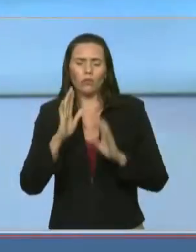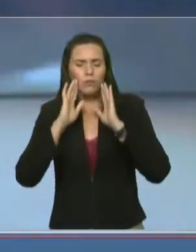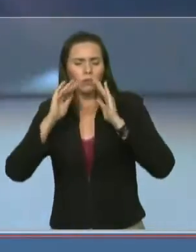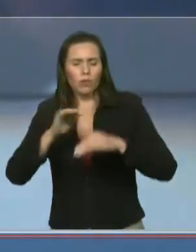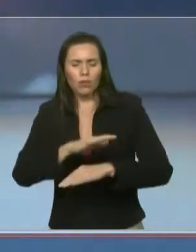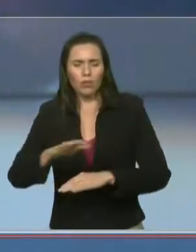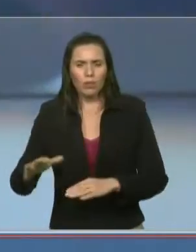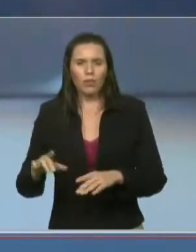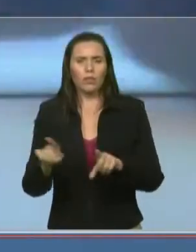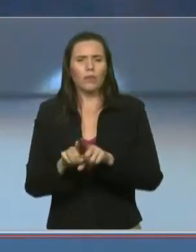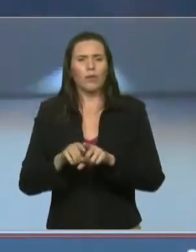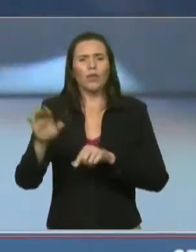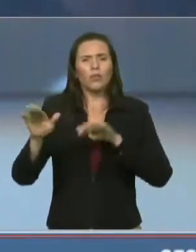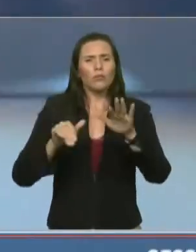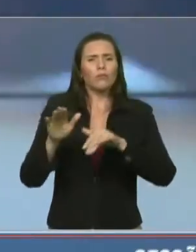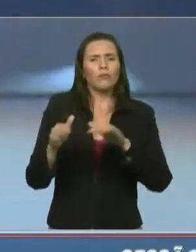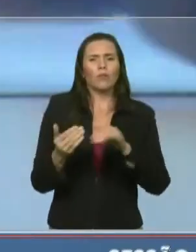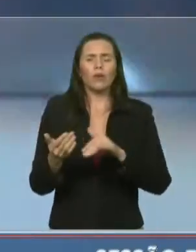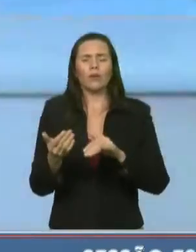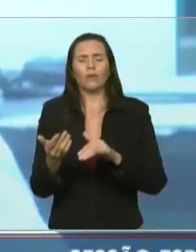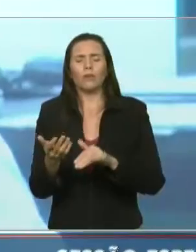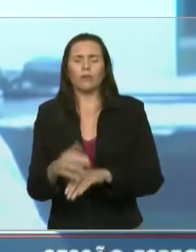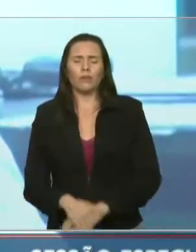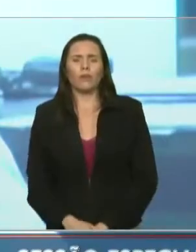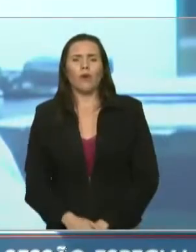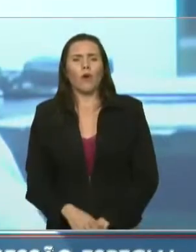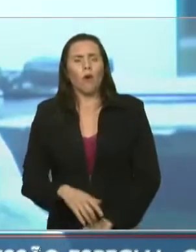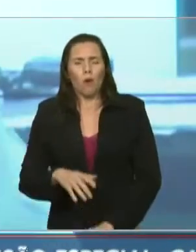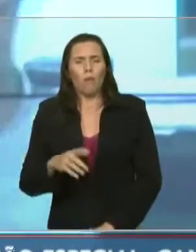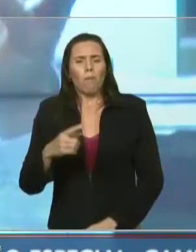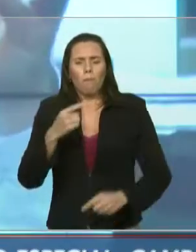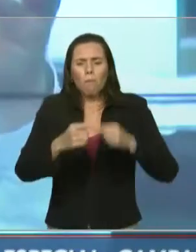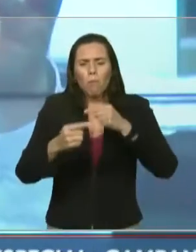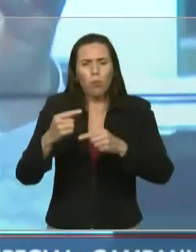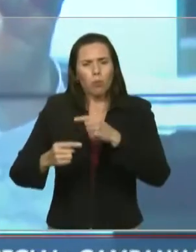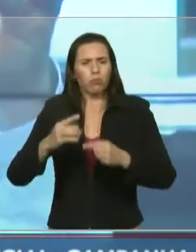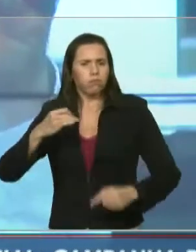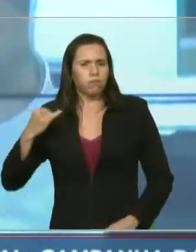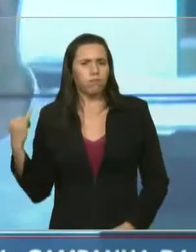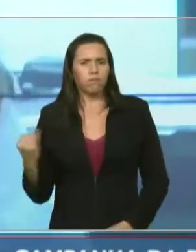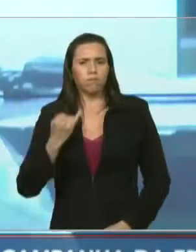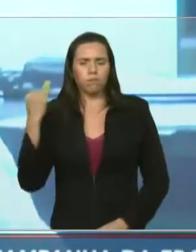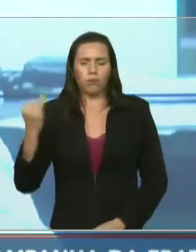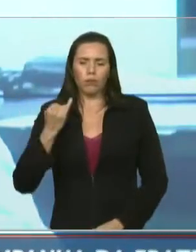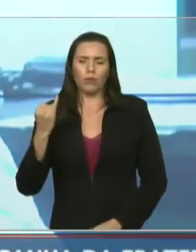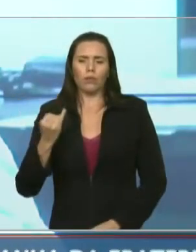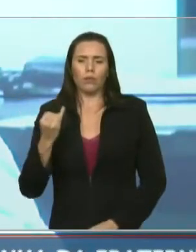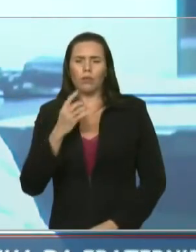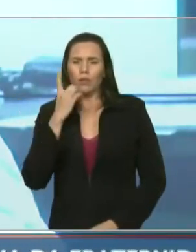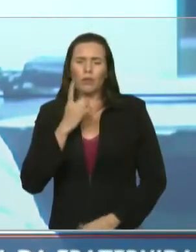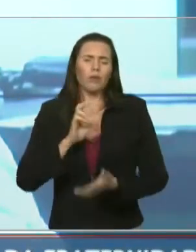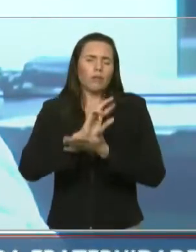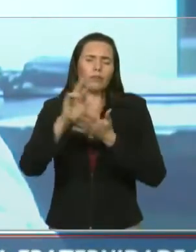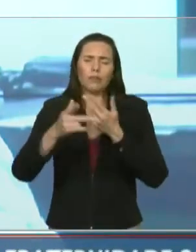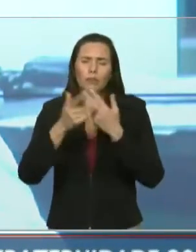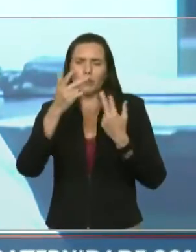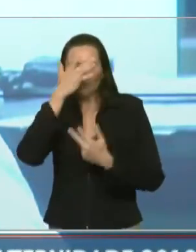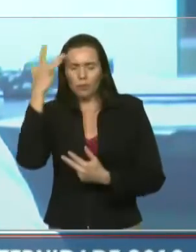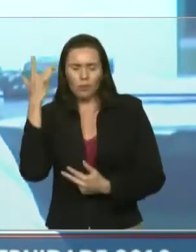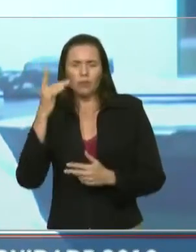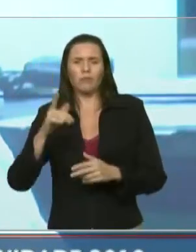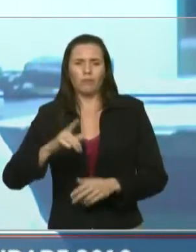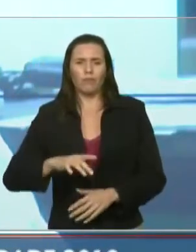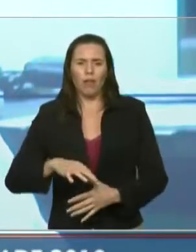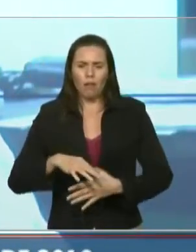então a adesão foi total e hoje nós temos já a realidade